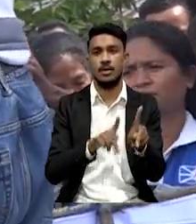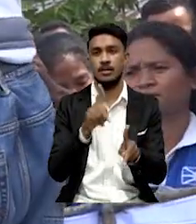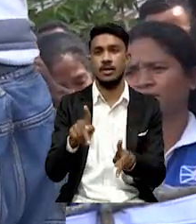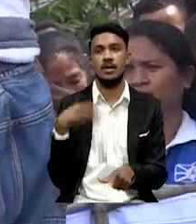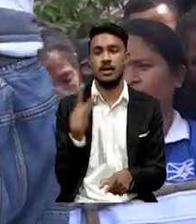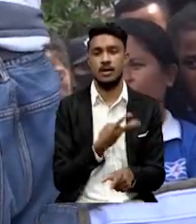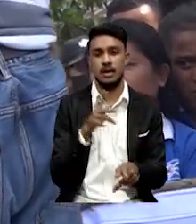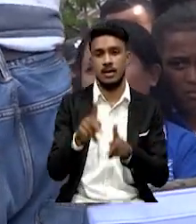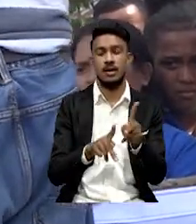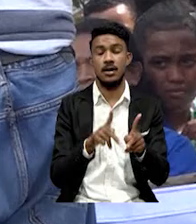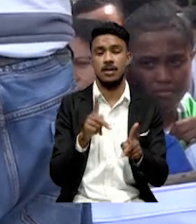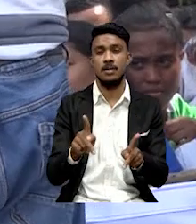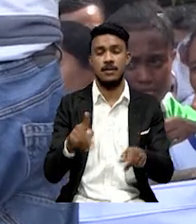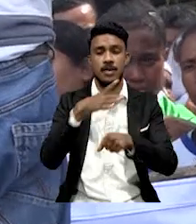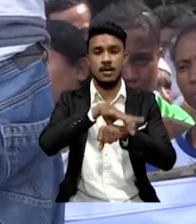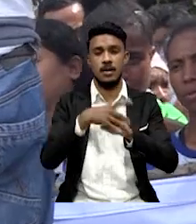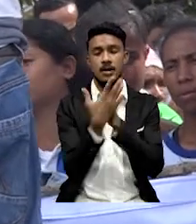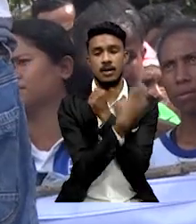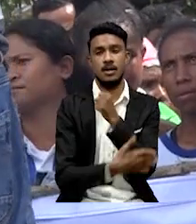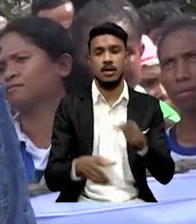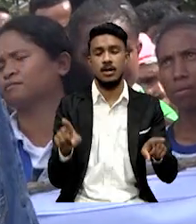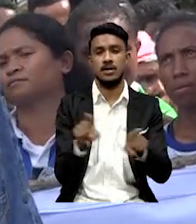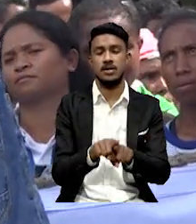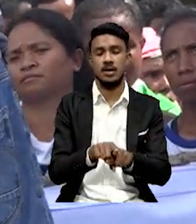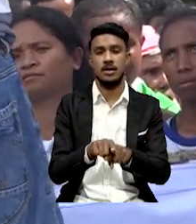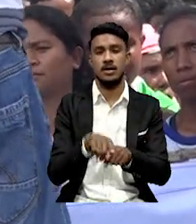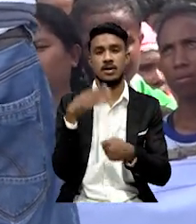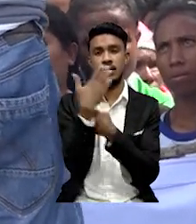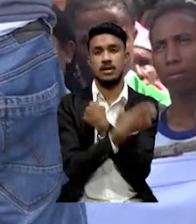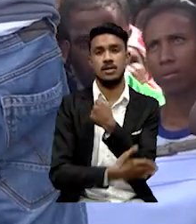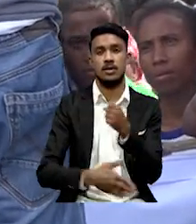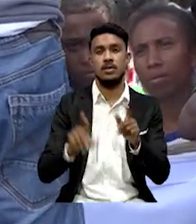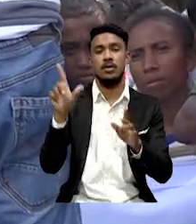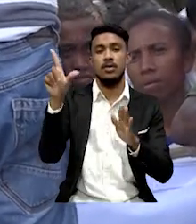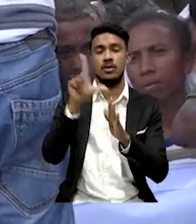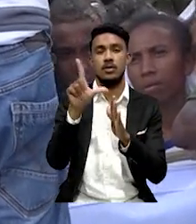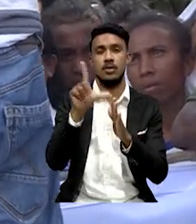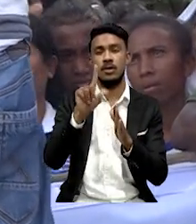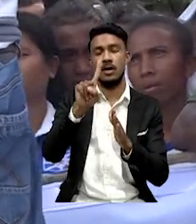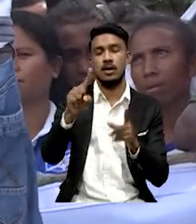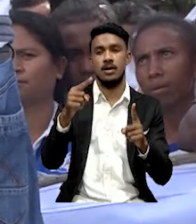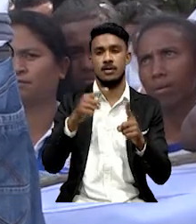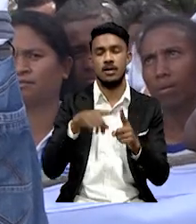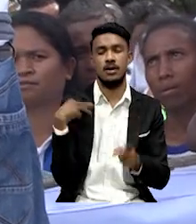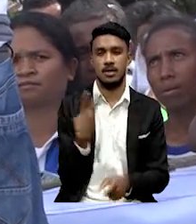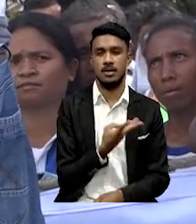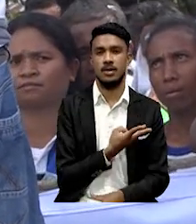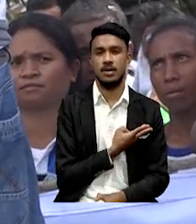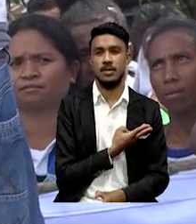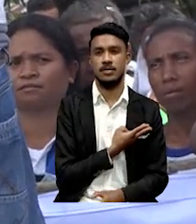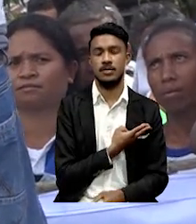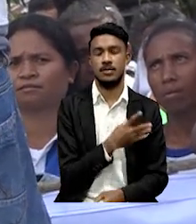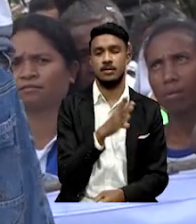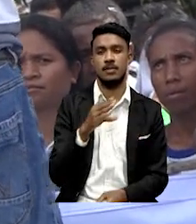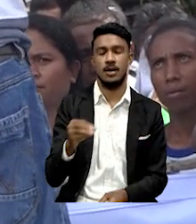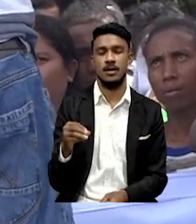rai, nudar, rai, lulikira, ba, ia, dalakua,